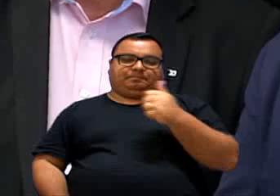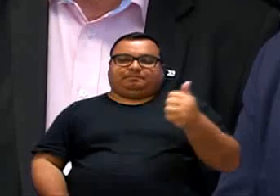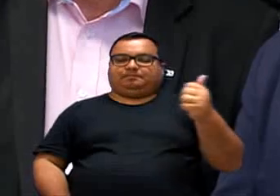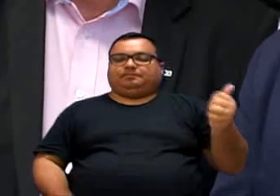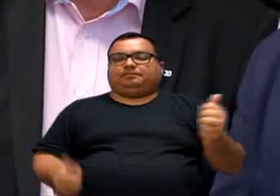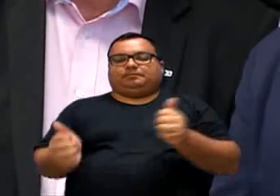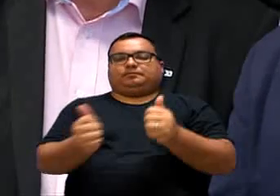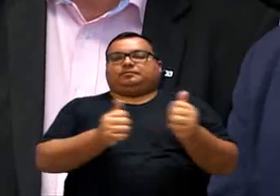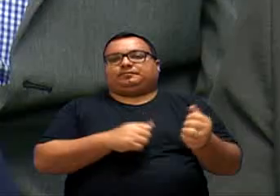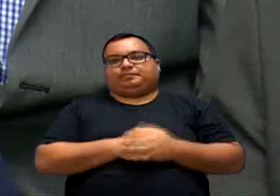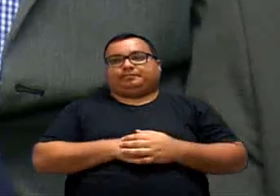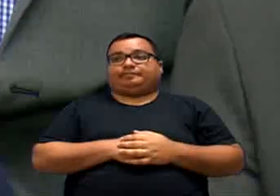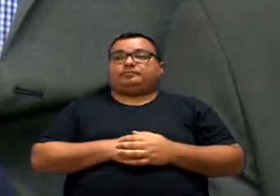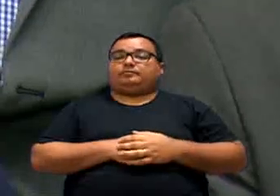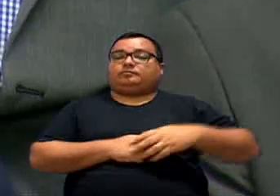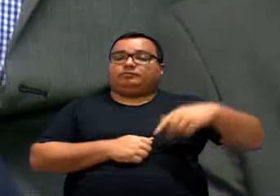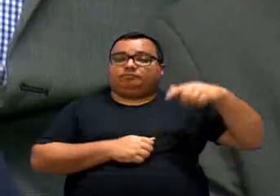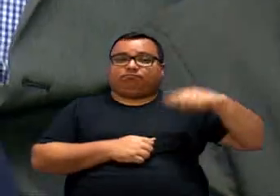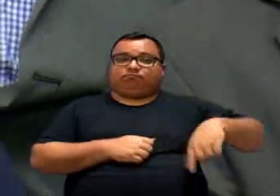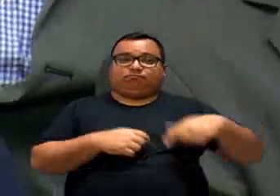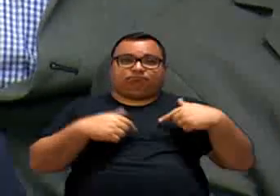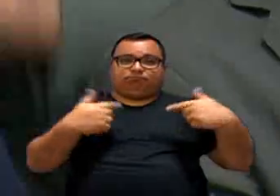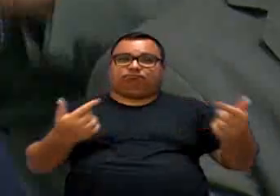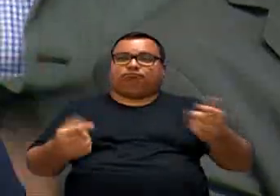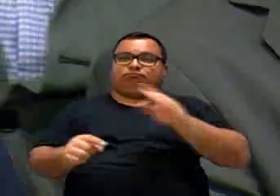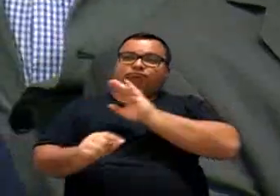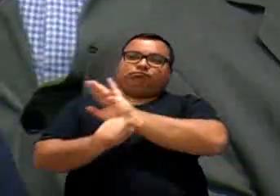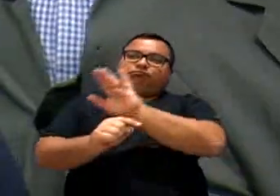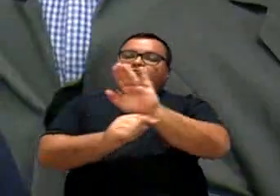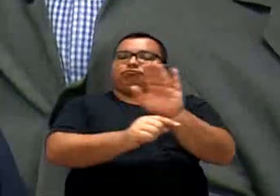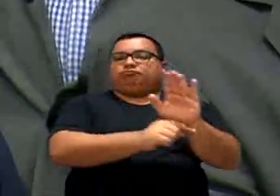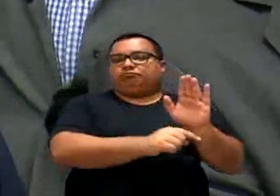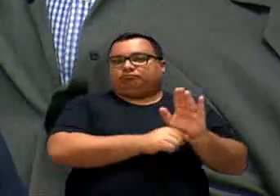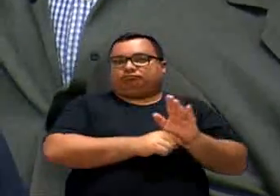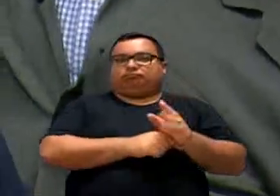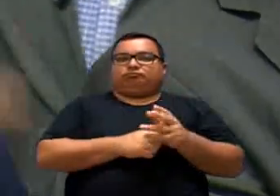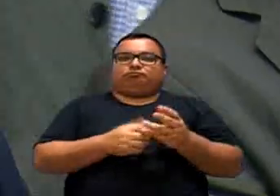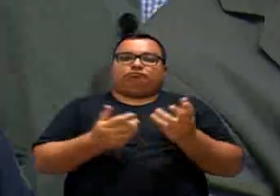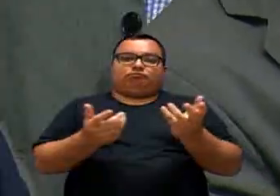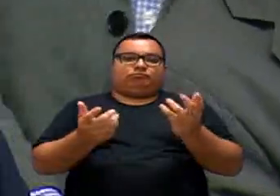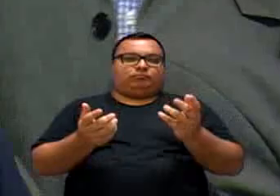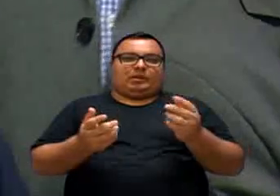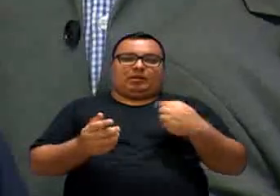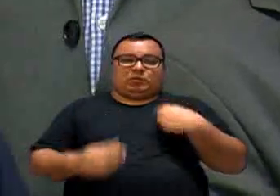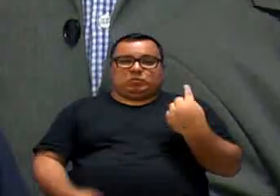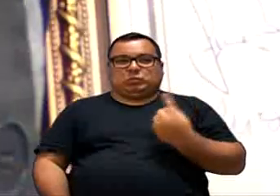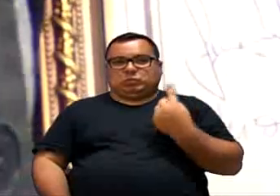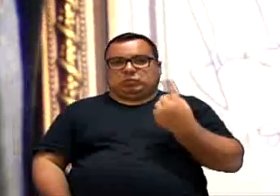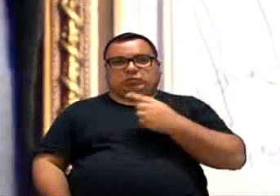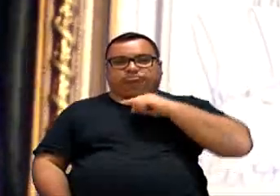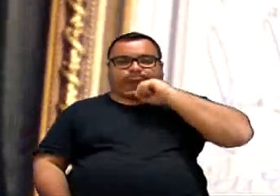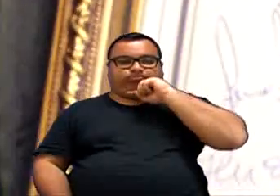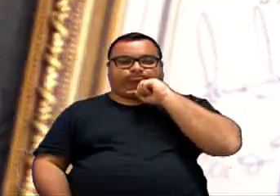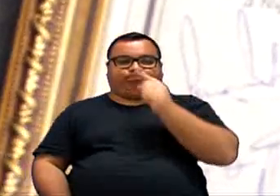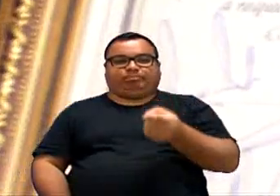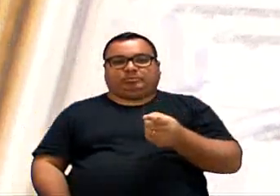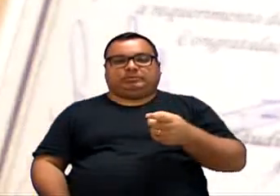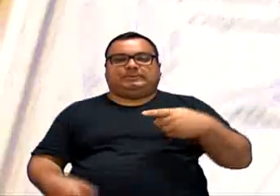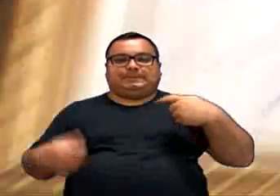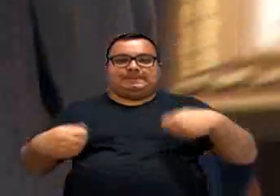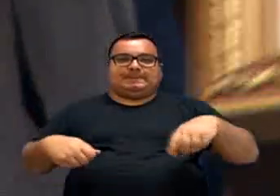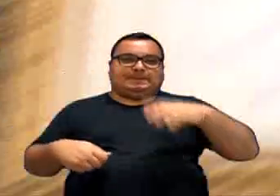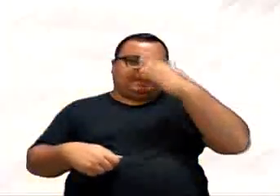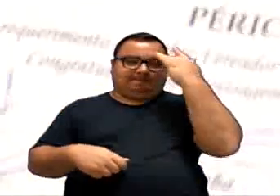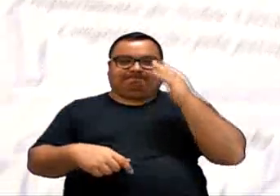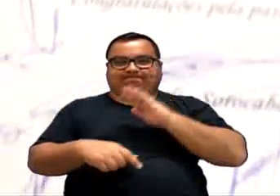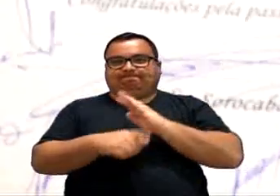sempre disposto também a ajudar essa edilidade. Aqui ninguém faz nada sozinho, né? Aqui ninguém faz nada sozinho. É